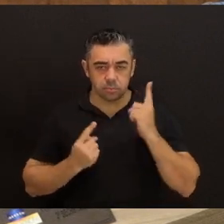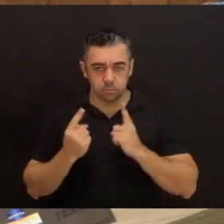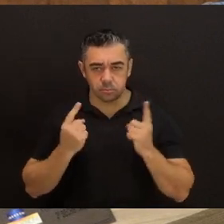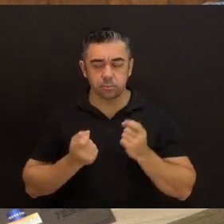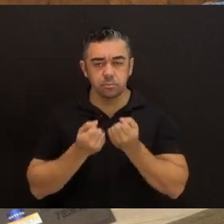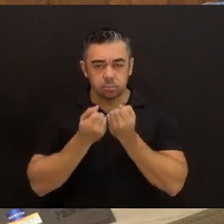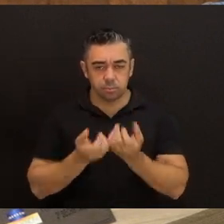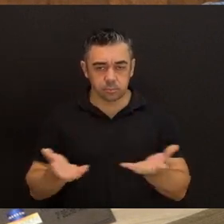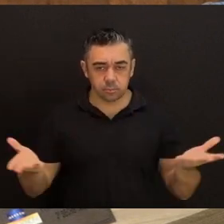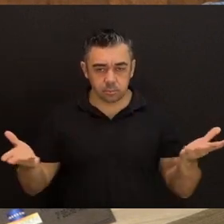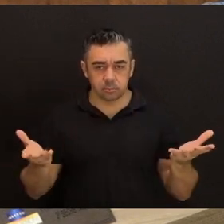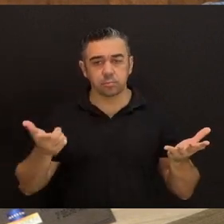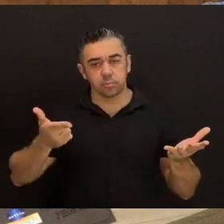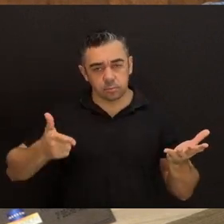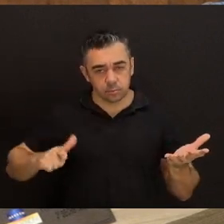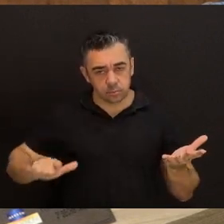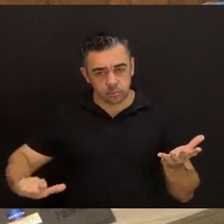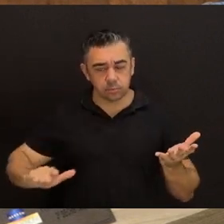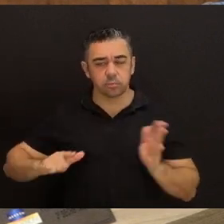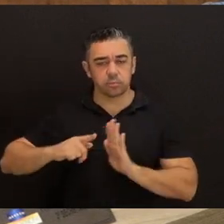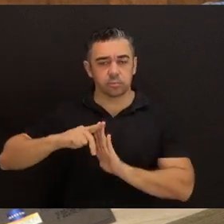redistribuído esse projeto